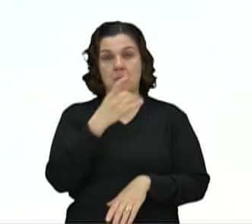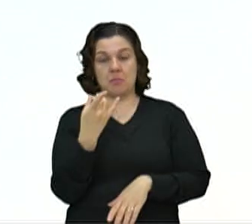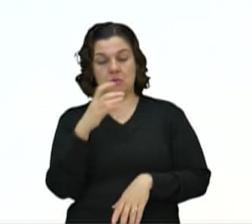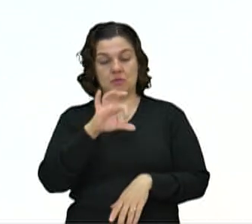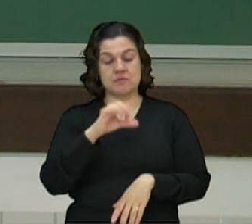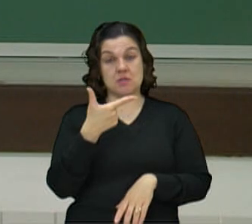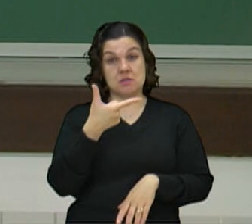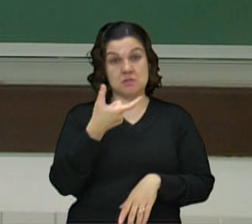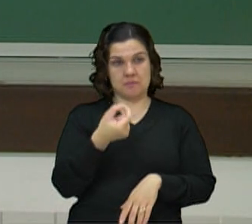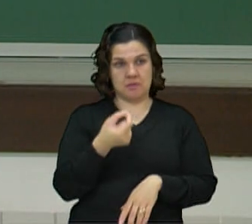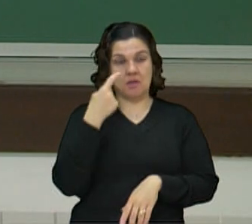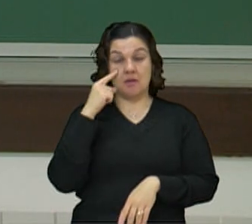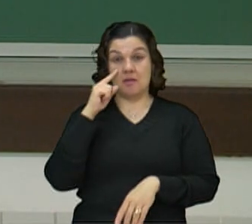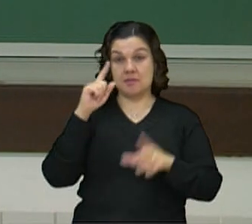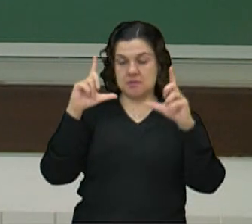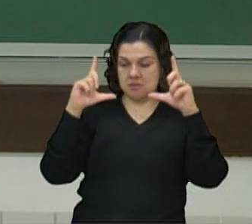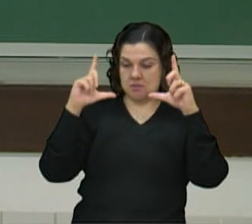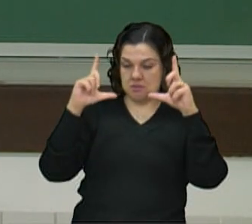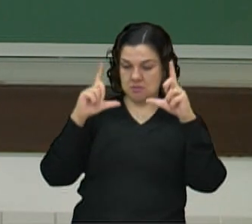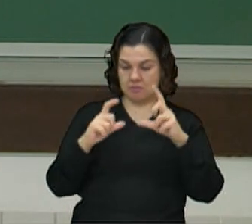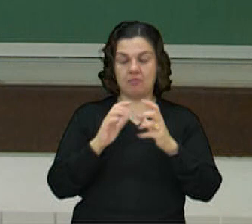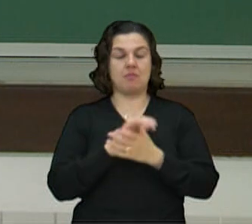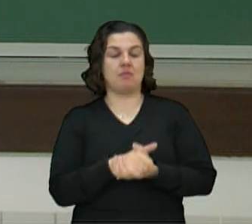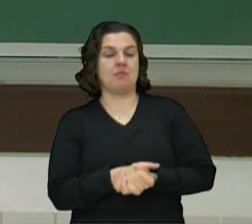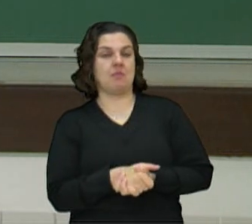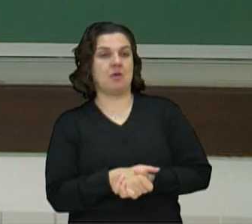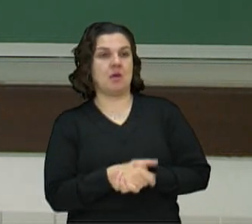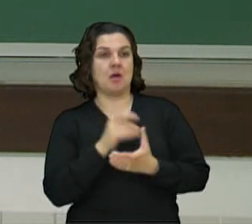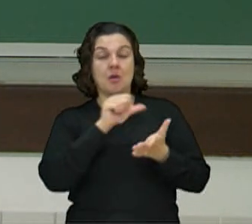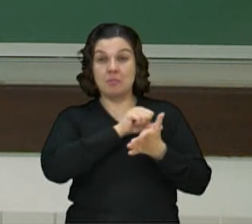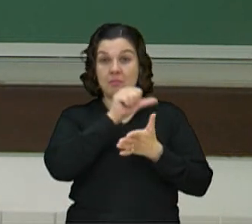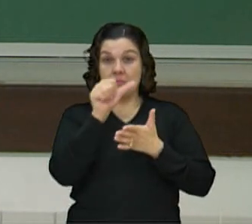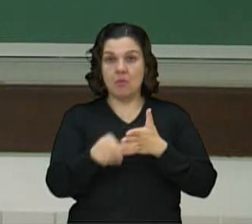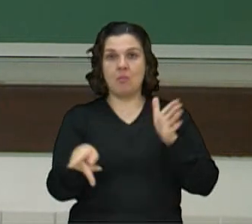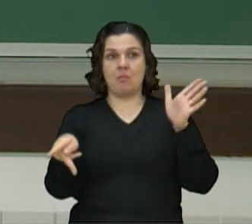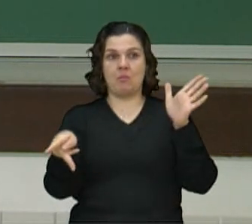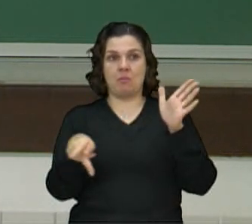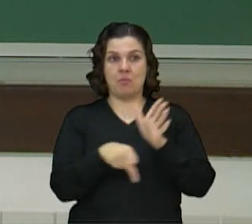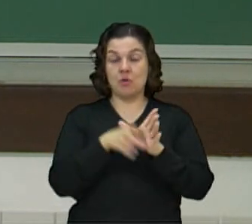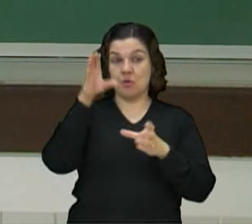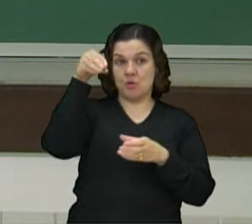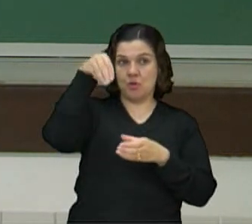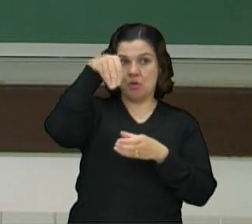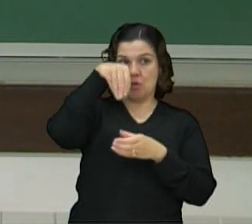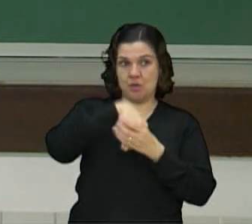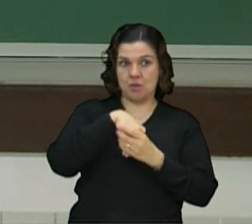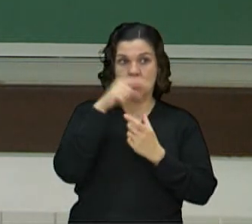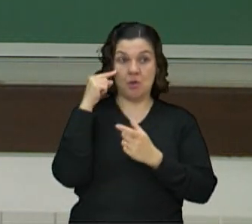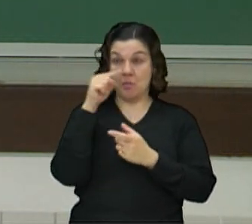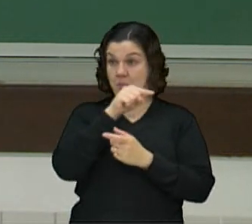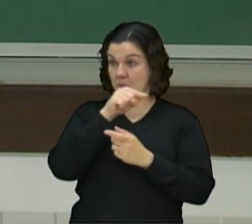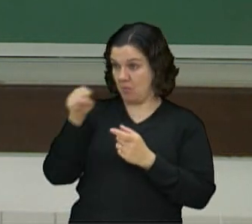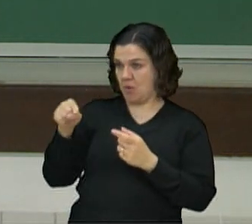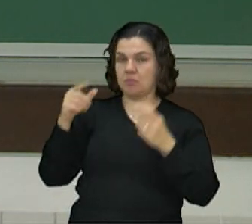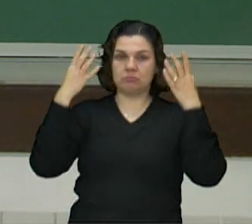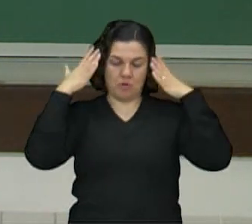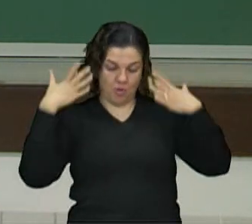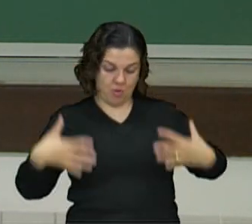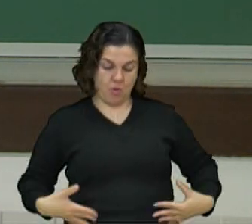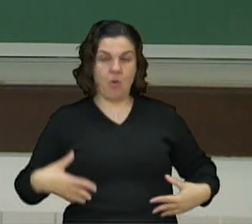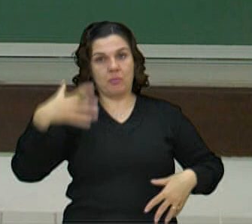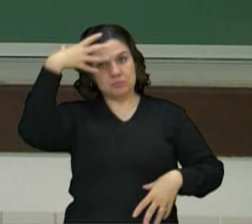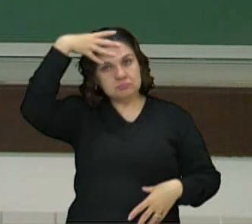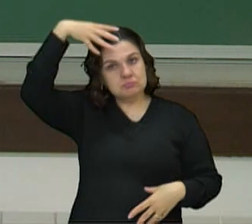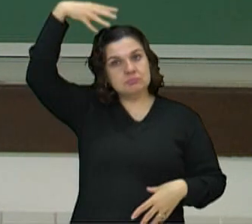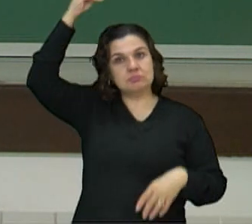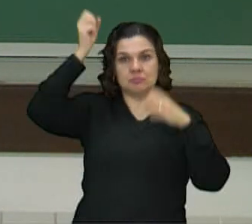1920. Essa foto, então, ela é bem característica dos membros desse movimento. Estão todos vestidos de branco,